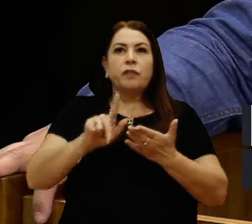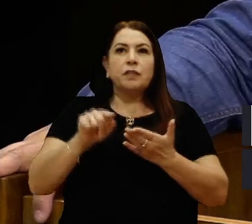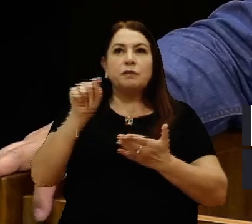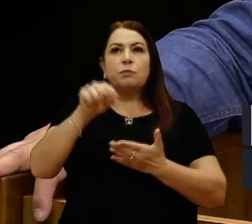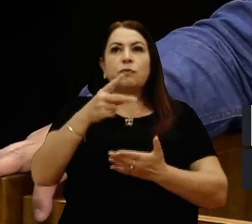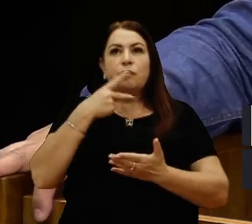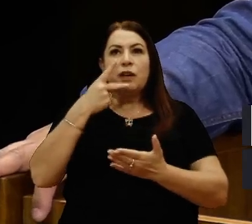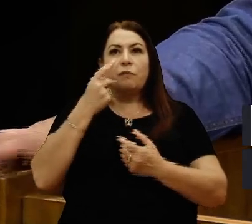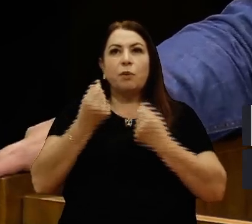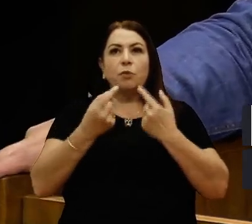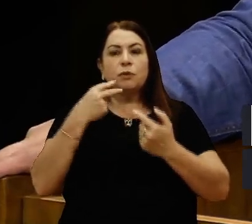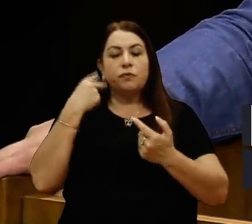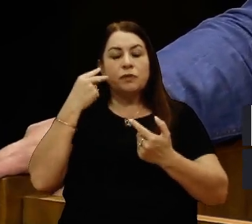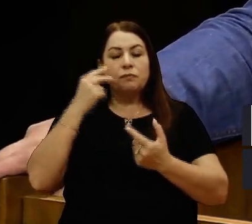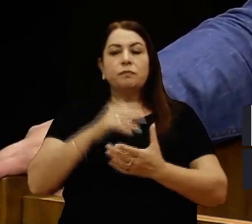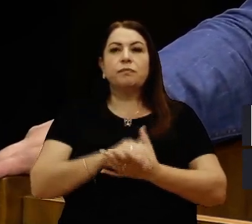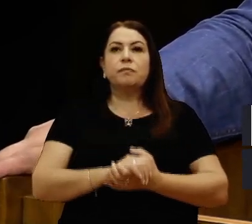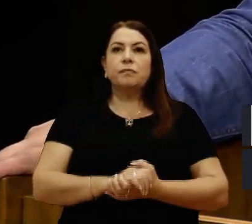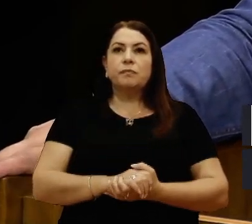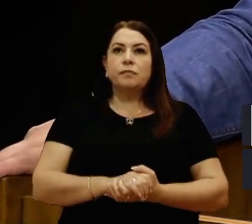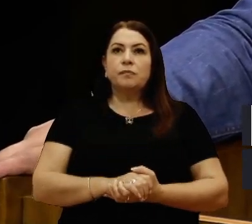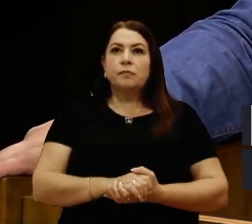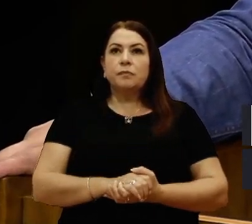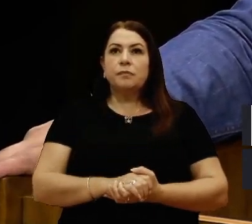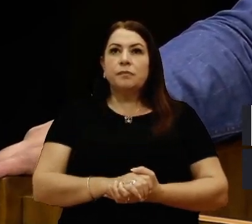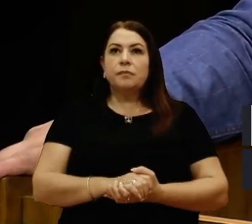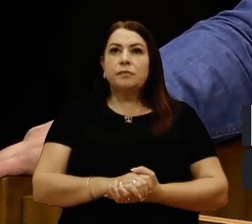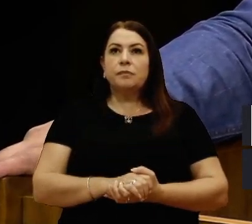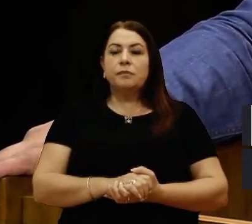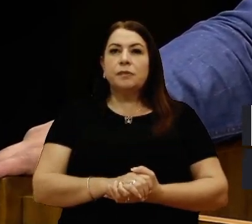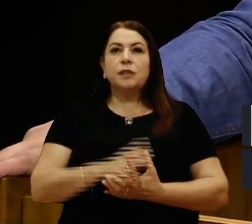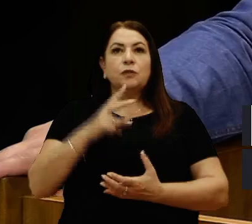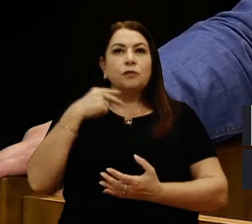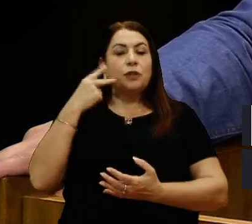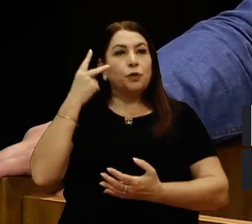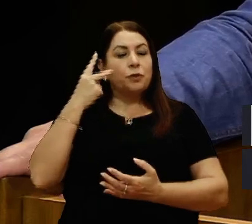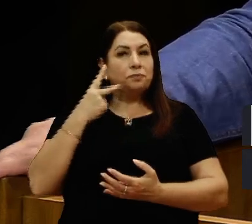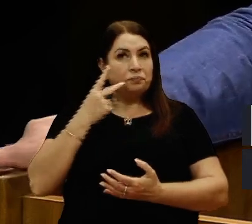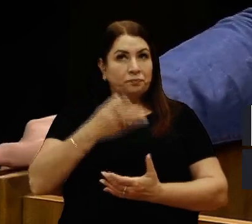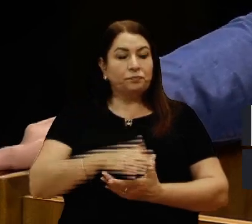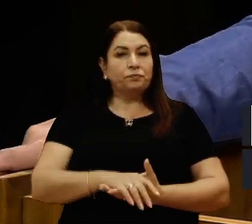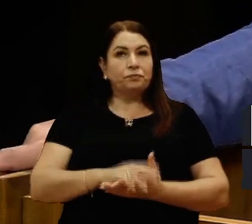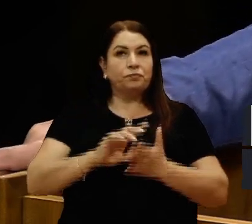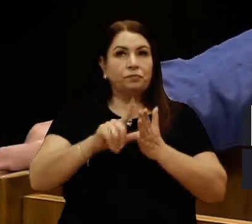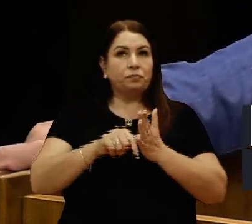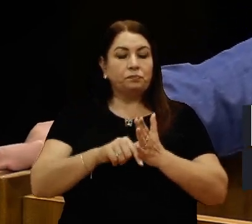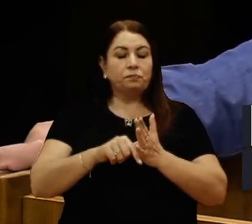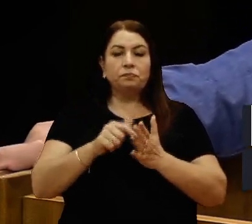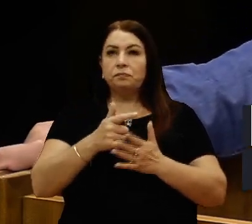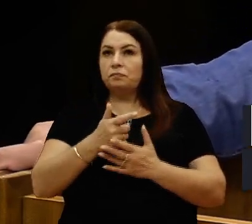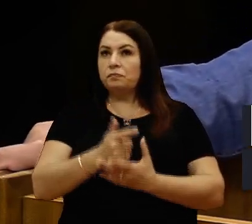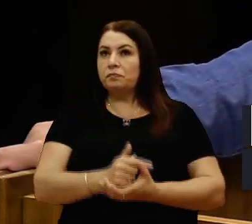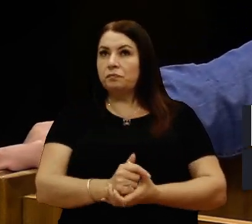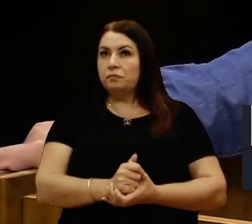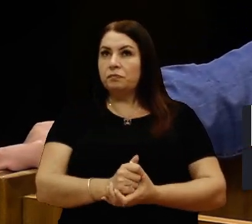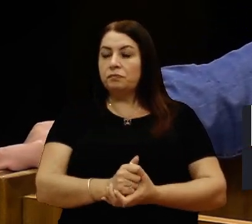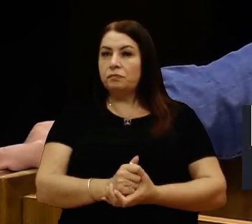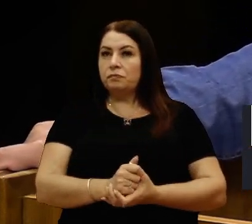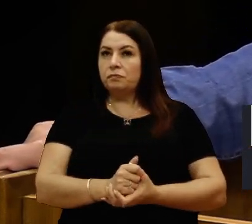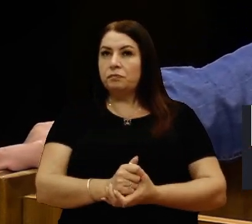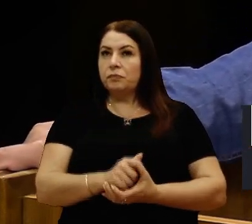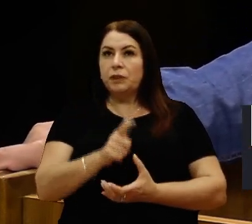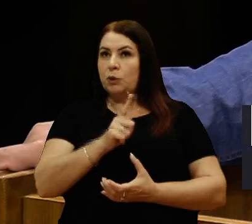tona aqui por alguns vereadores. E o vereador Renato, depois de não ter